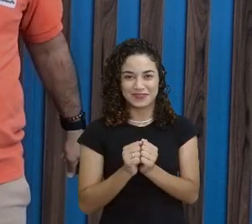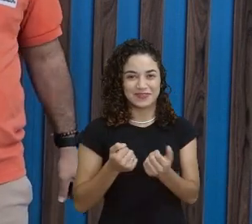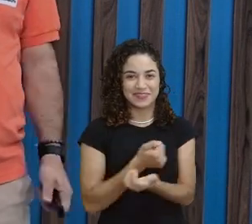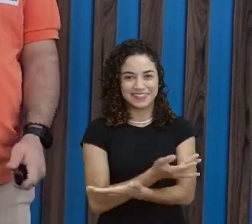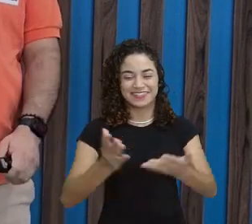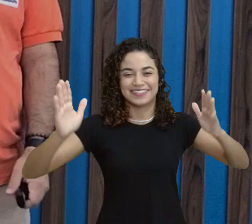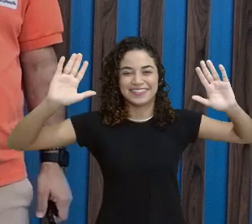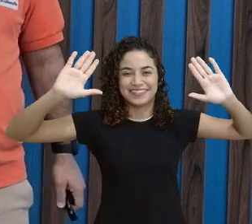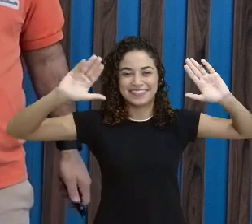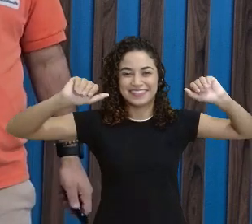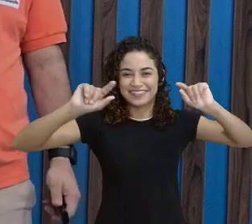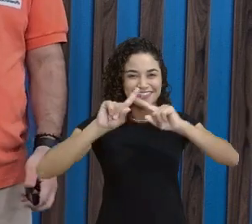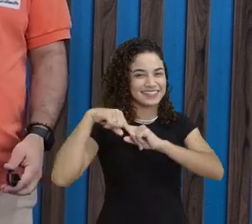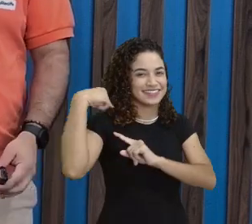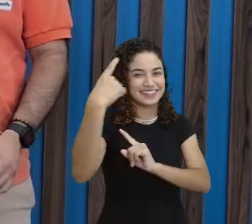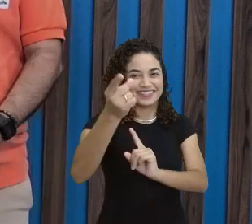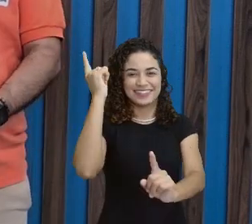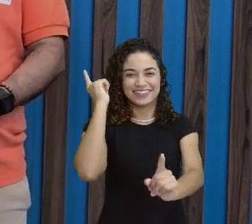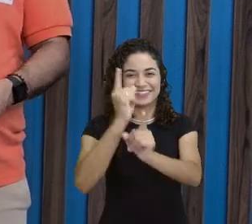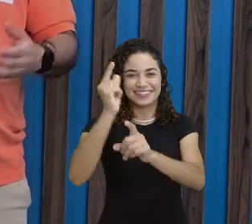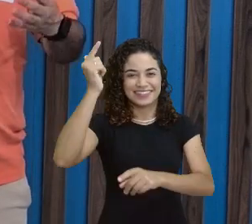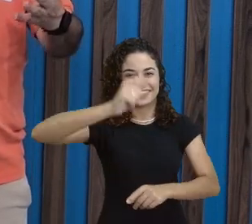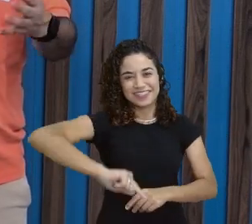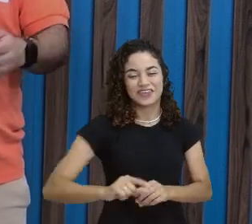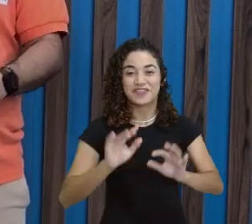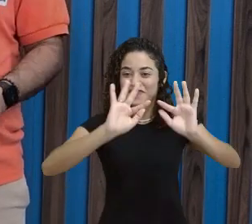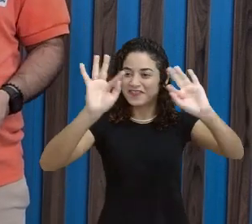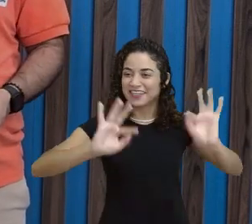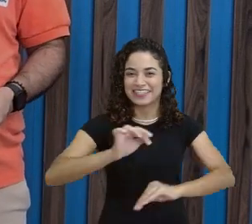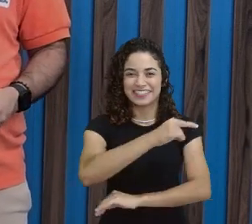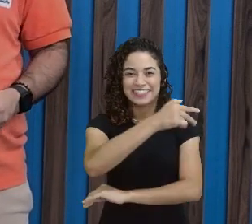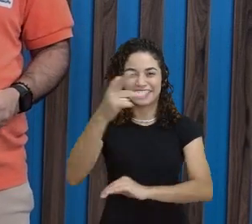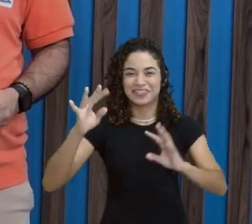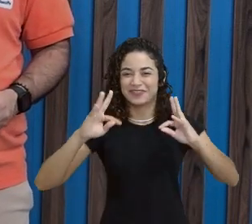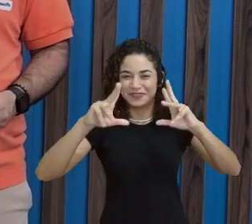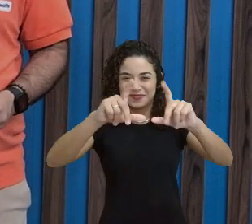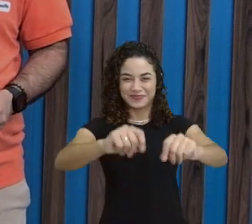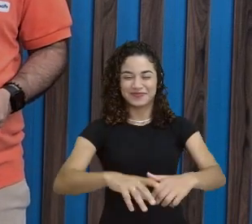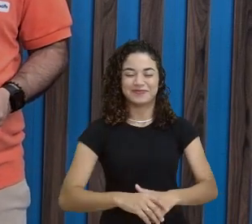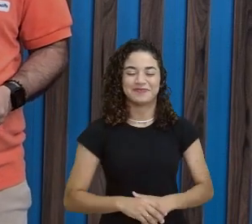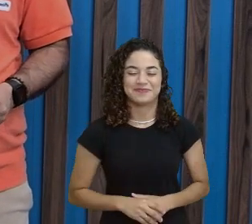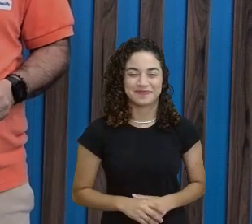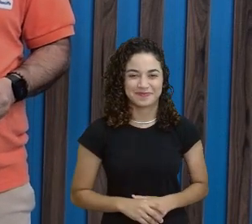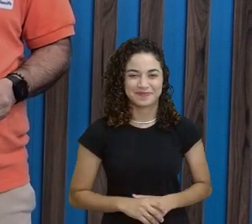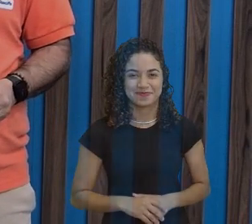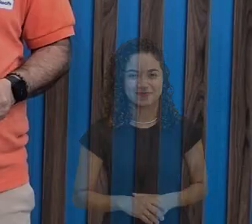ano. Tchau, tchau e até o próximo ano. Feliz Natal para todos e todas.